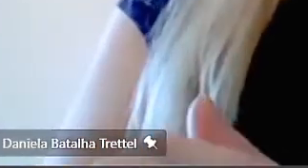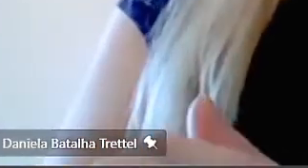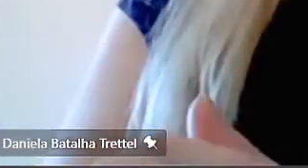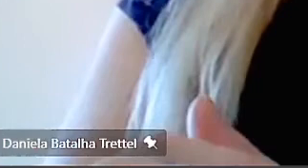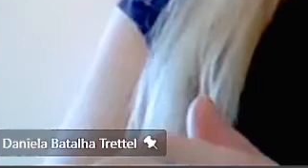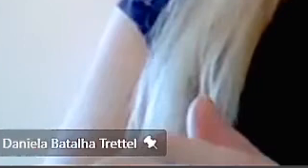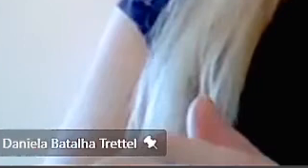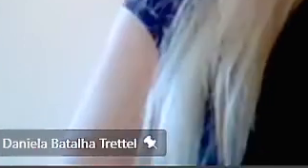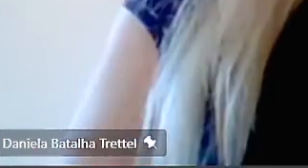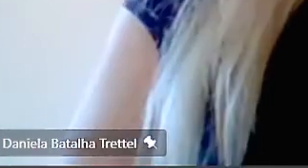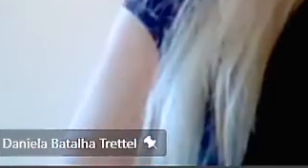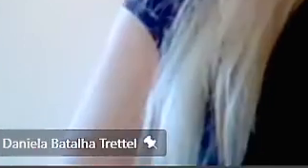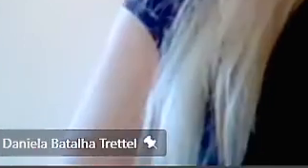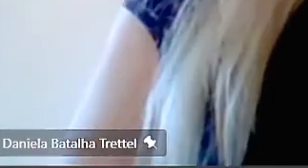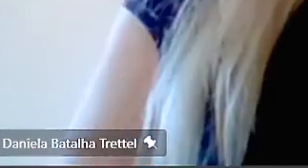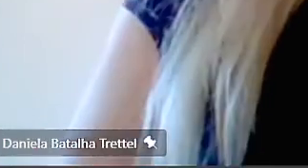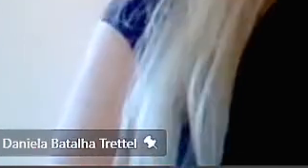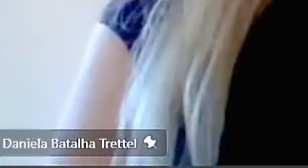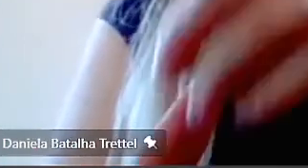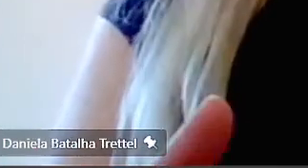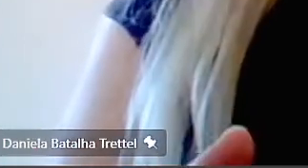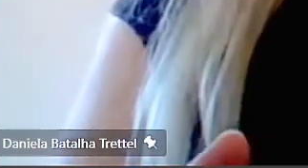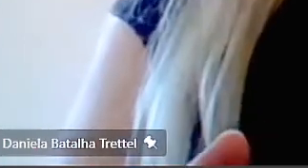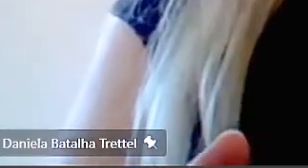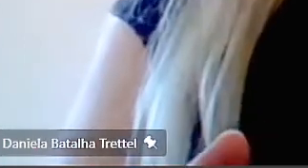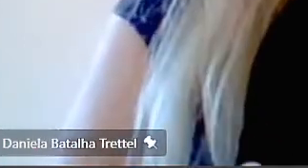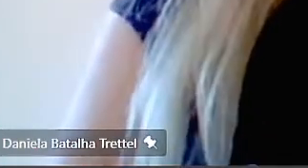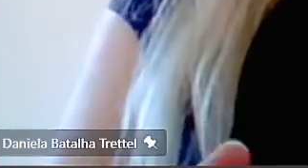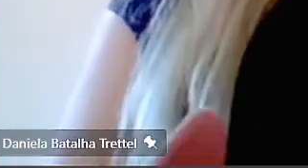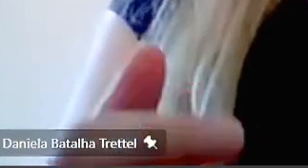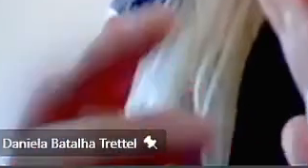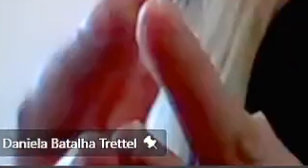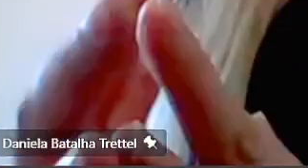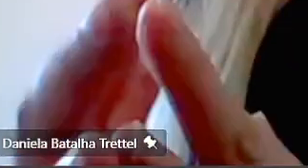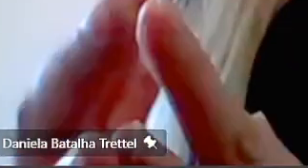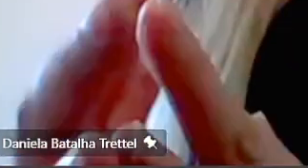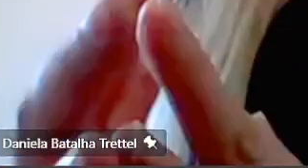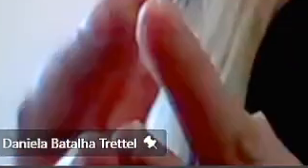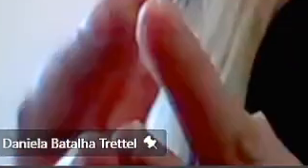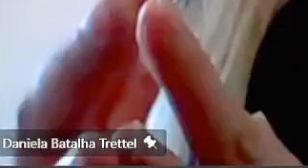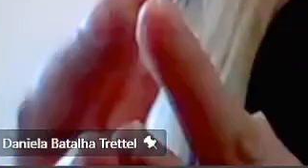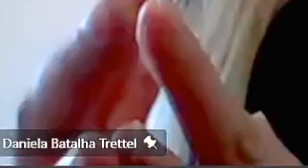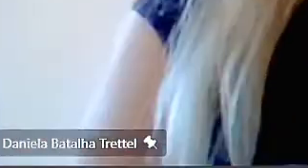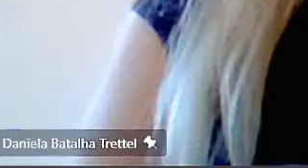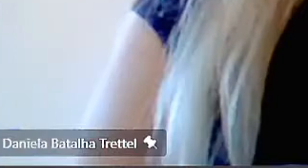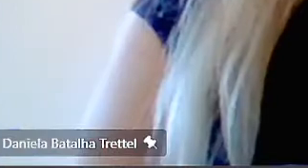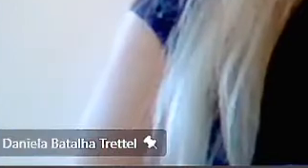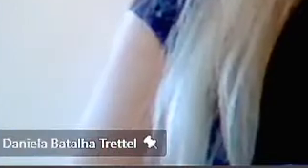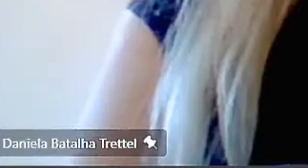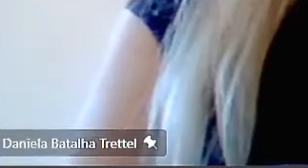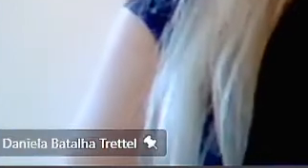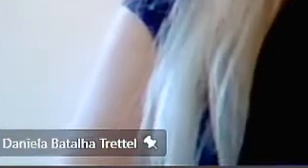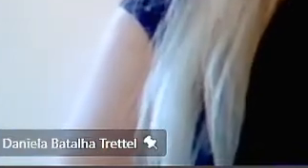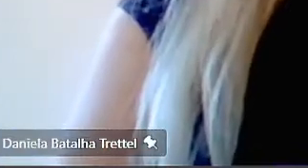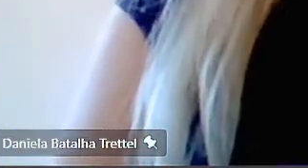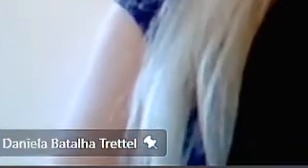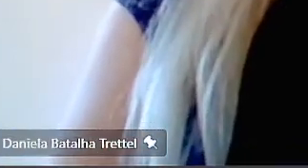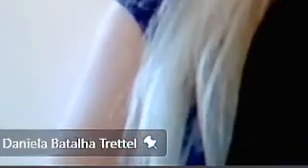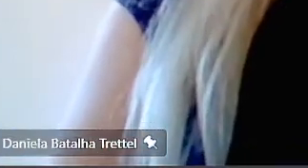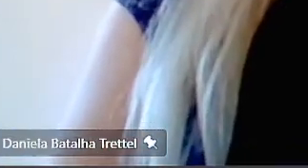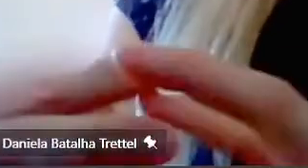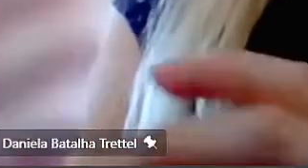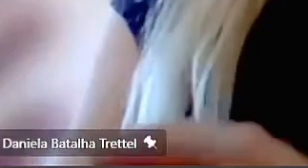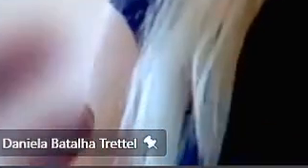das pessoas mais vulneráveis, né, que também demandam judicialmente, não são geralmente aquelas que trazem